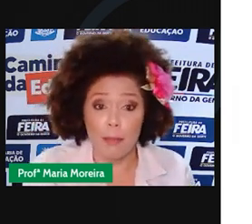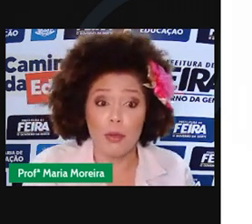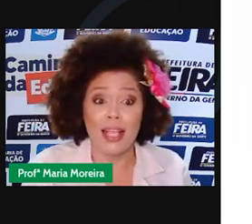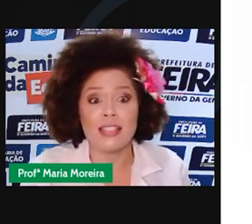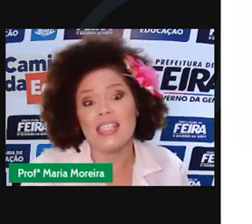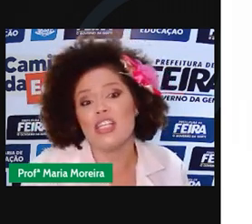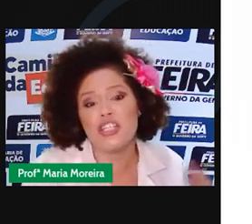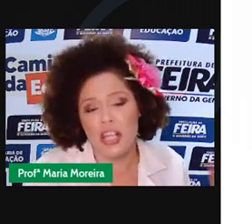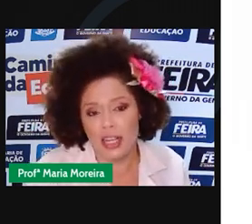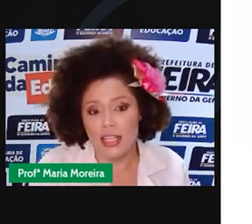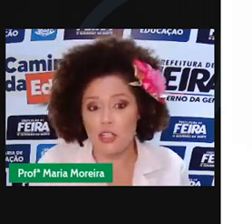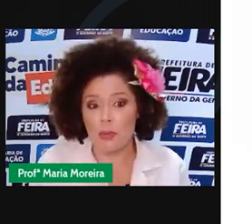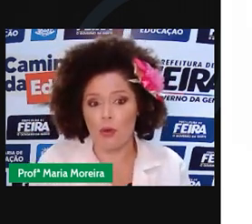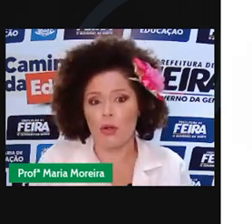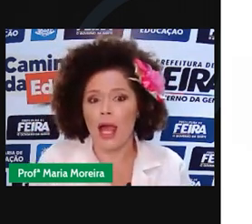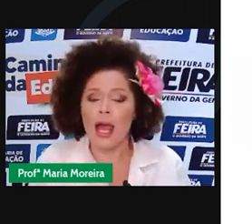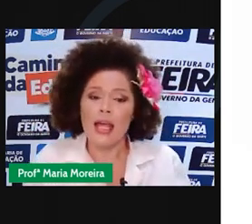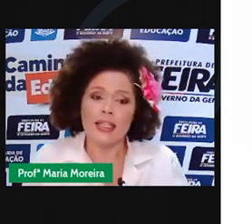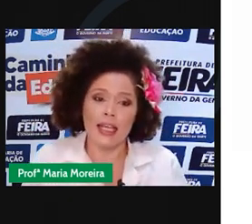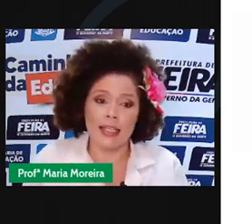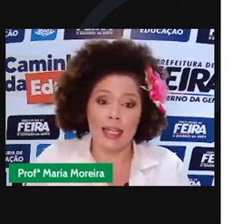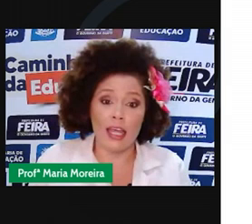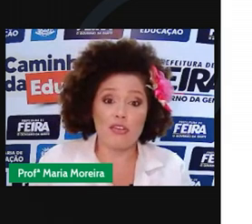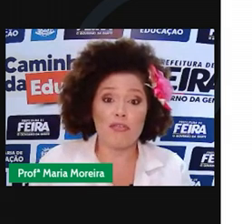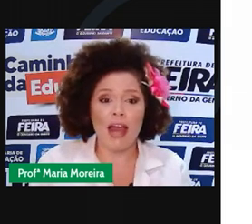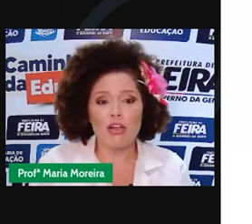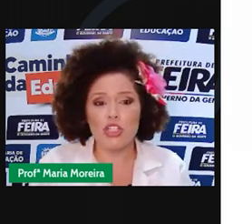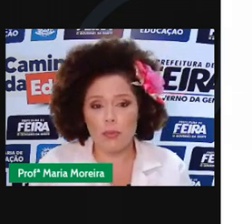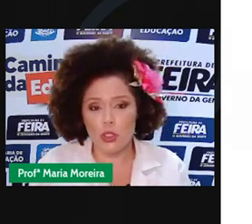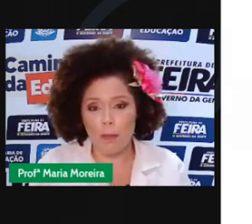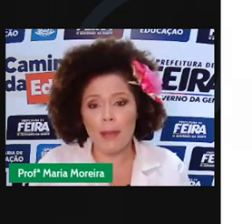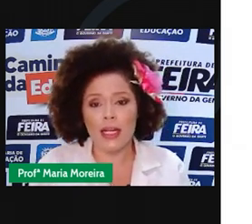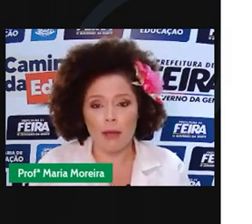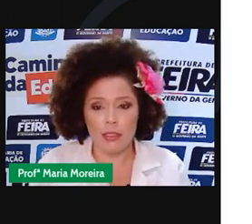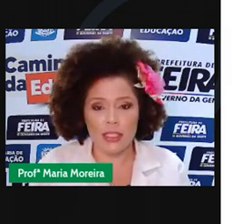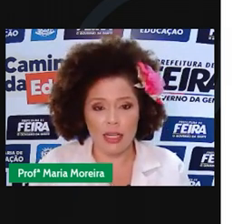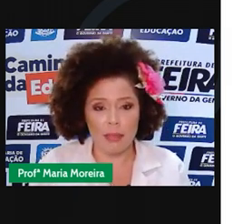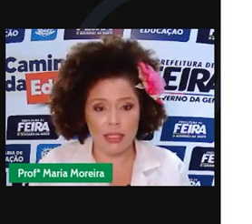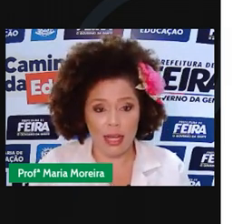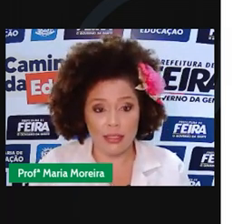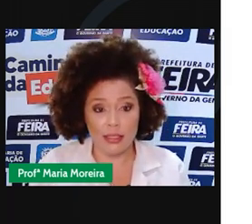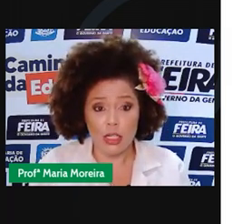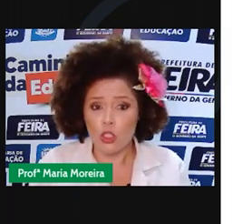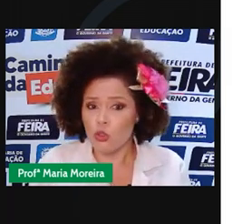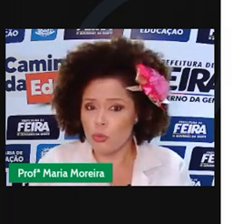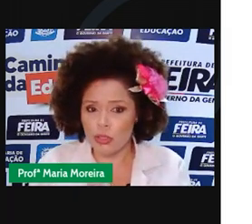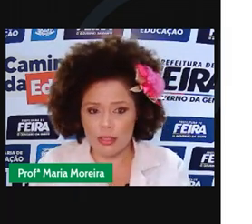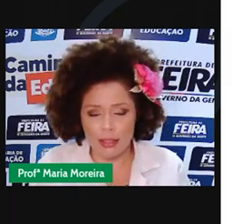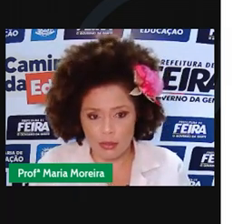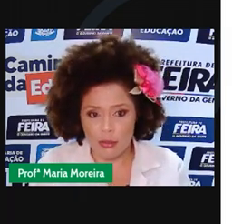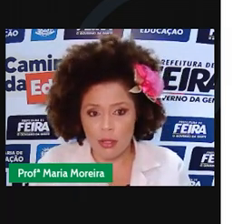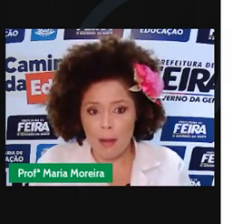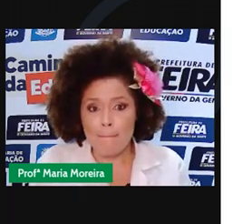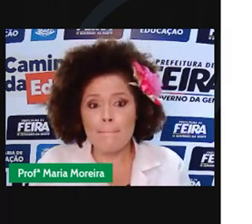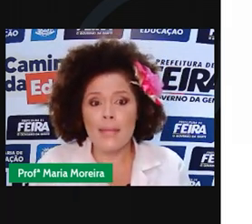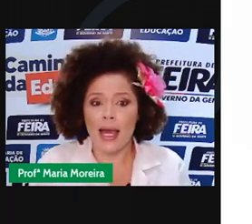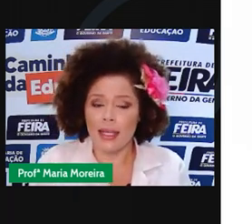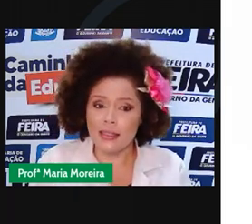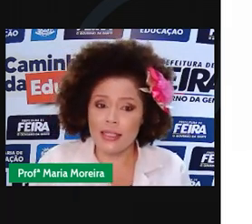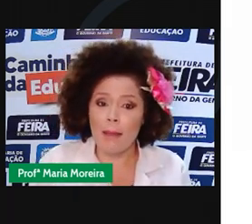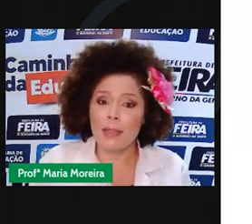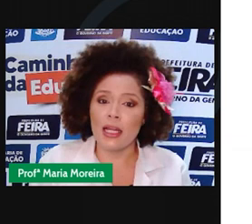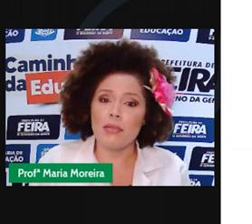por quê porque existem aí vocês se procurar na internet vários tipos de pirâmides alimentares no mundo inteiro